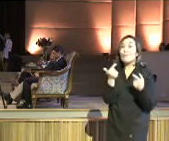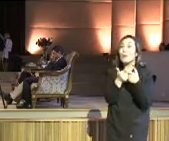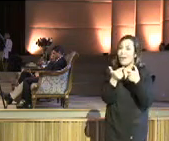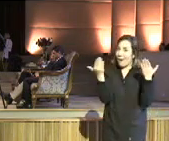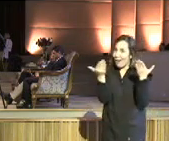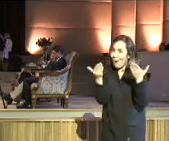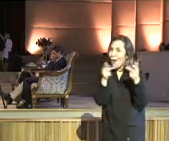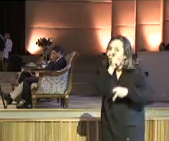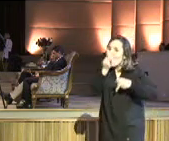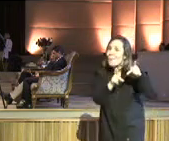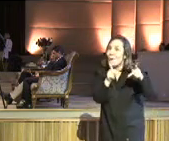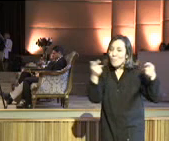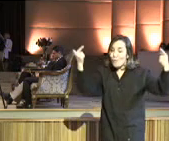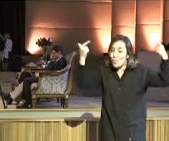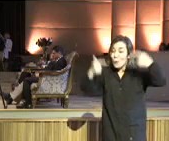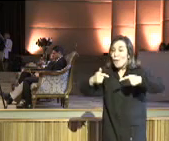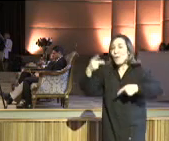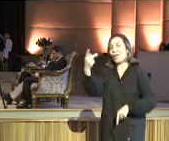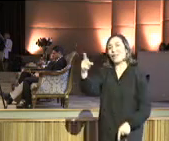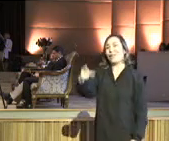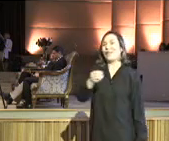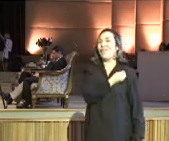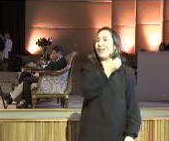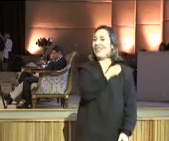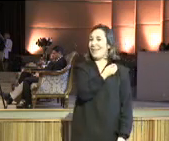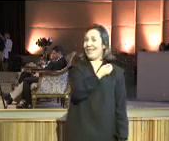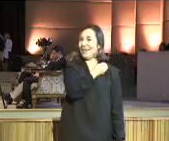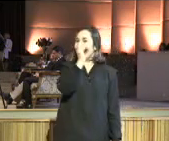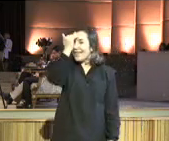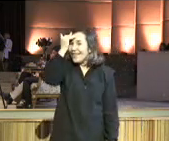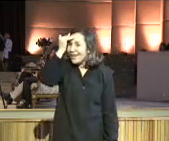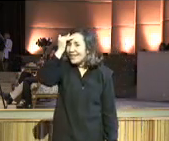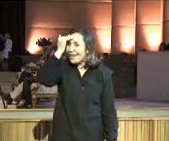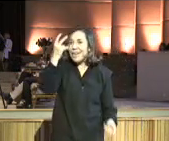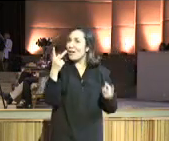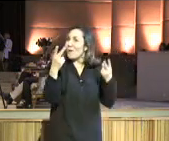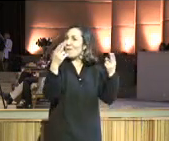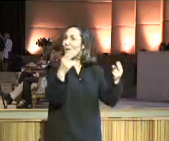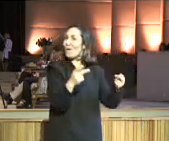dia, o abandona no outro.